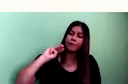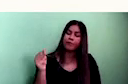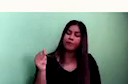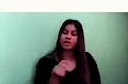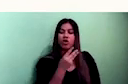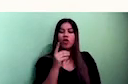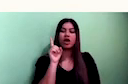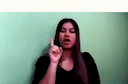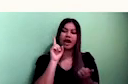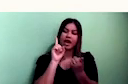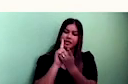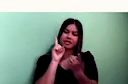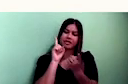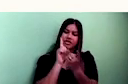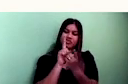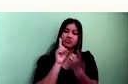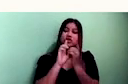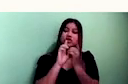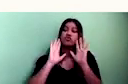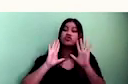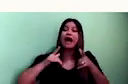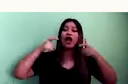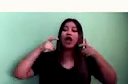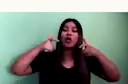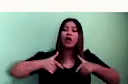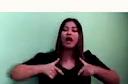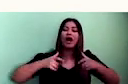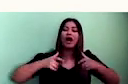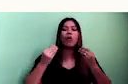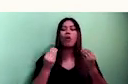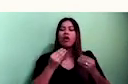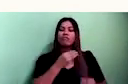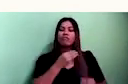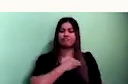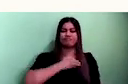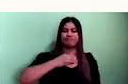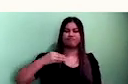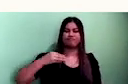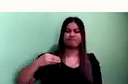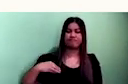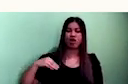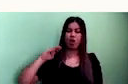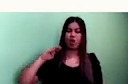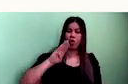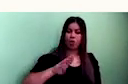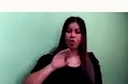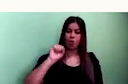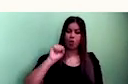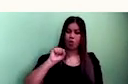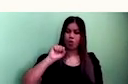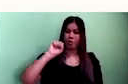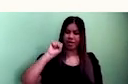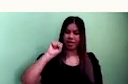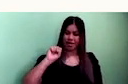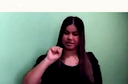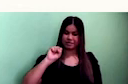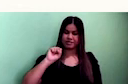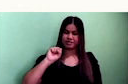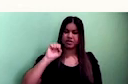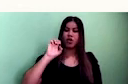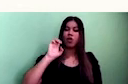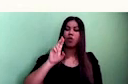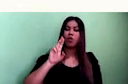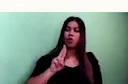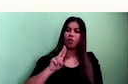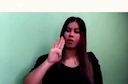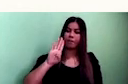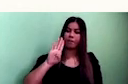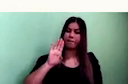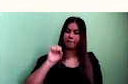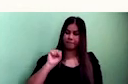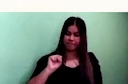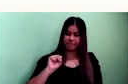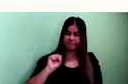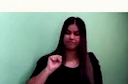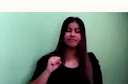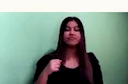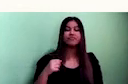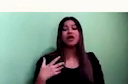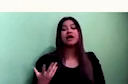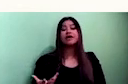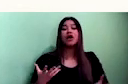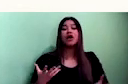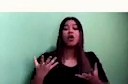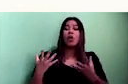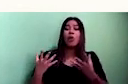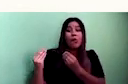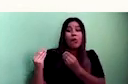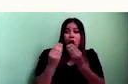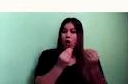práticas nas UBSs, tá? Então, aqui mostrando para vocês que isso existe, né? Não é tão conhecido, mas existe. Então, a